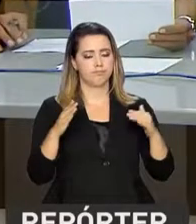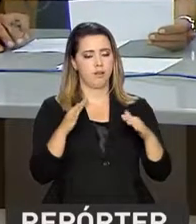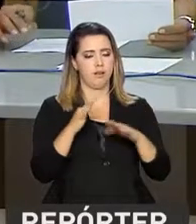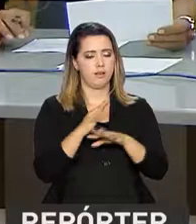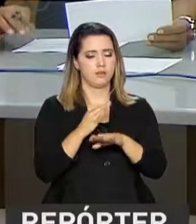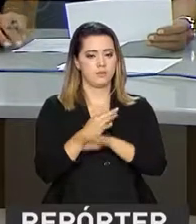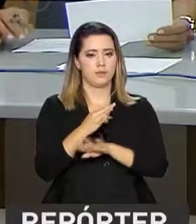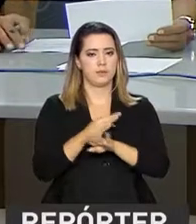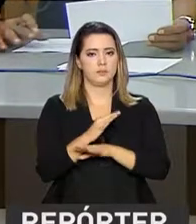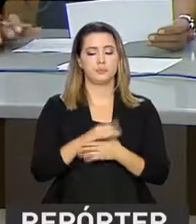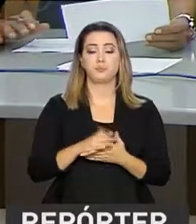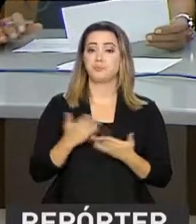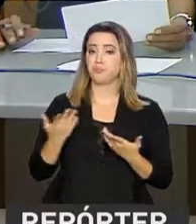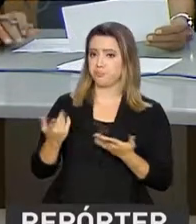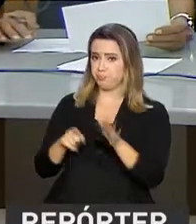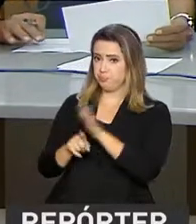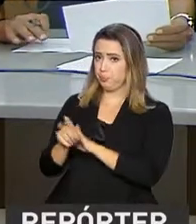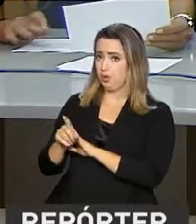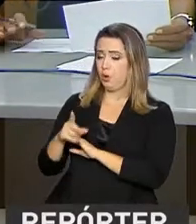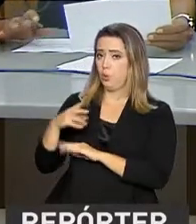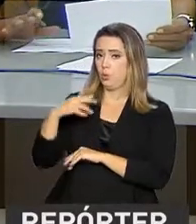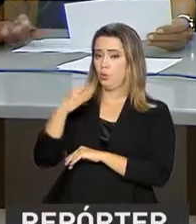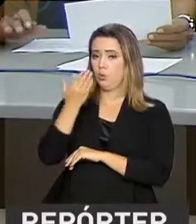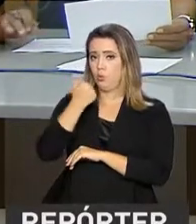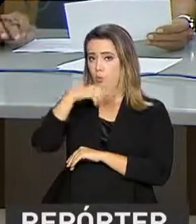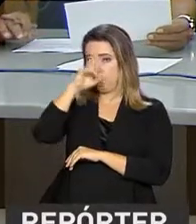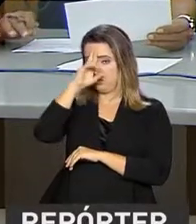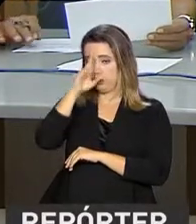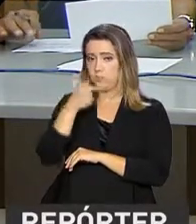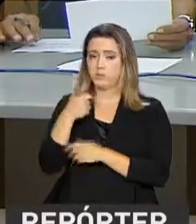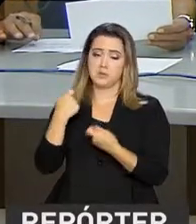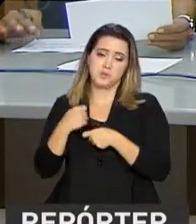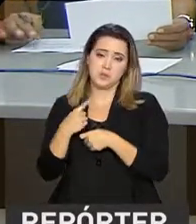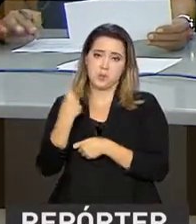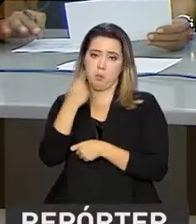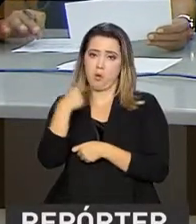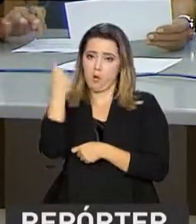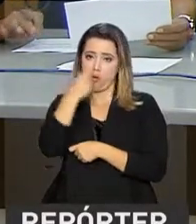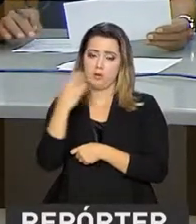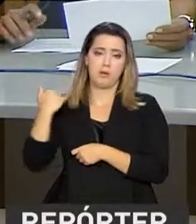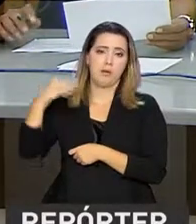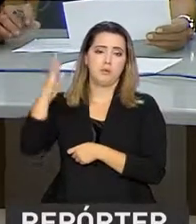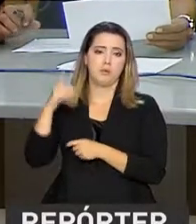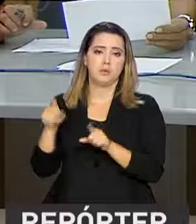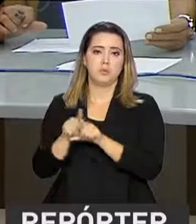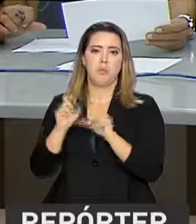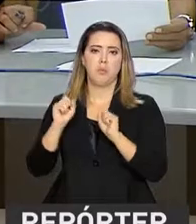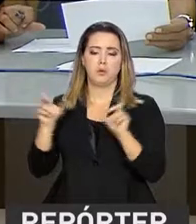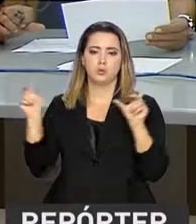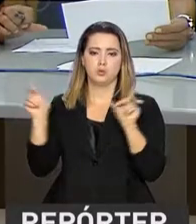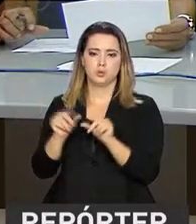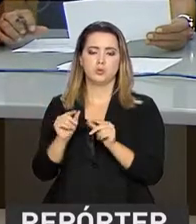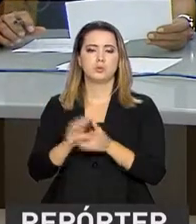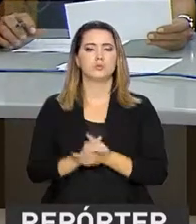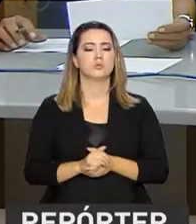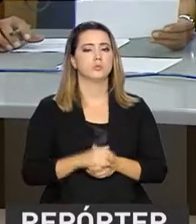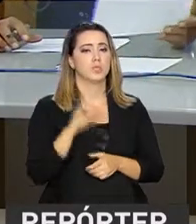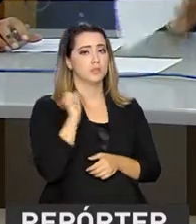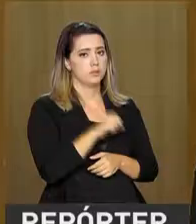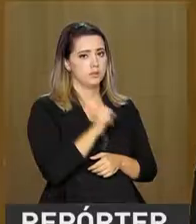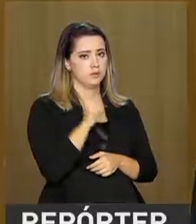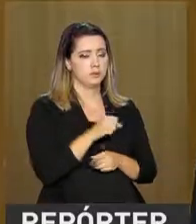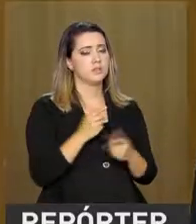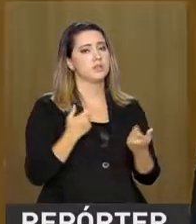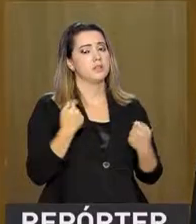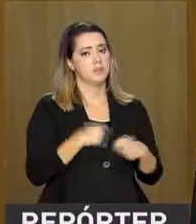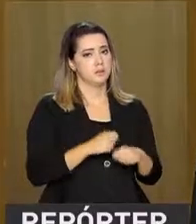Agora, sobre o horário de almoço. Tem muita gente que não precisa de uma hora de intervalo. O trabalhador vai poder diminuir esse período? Vai sim. Tem uma